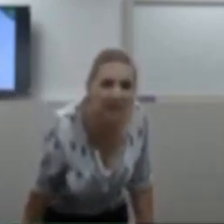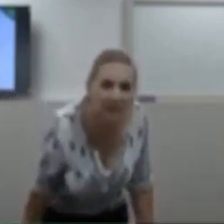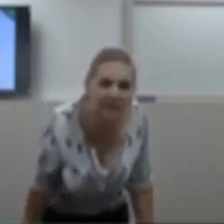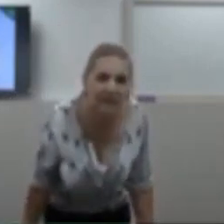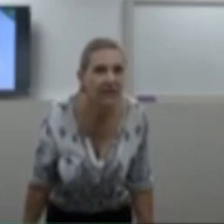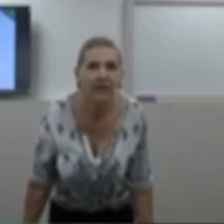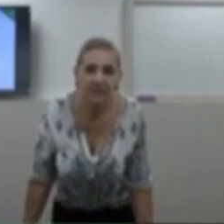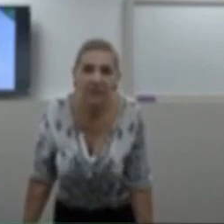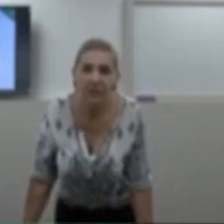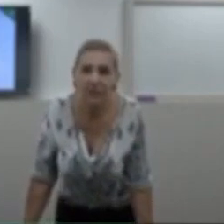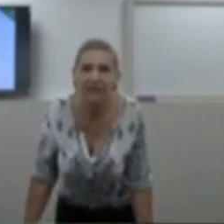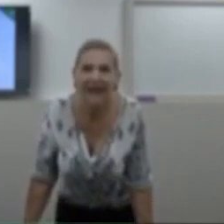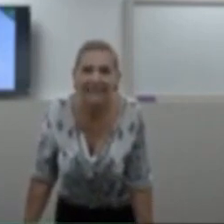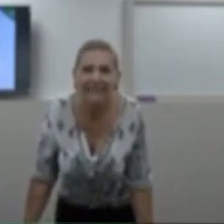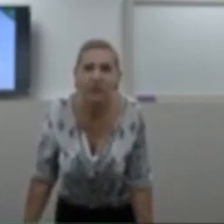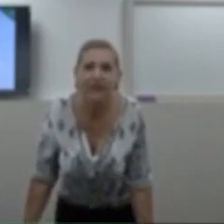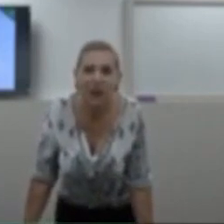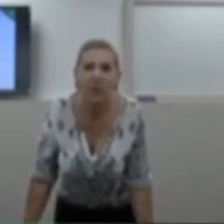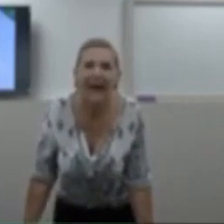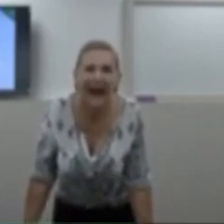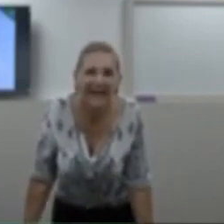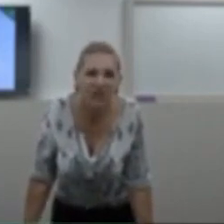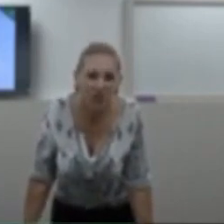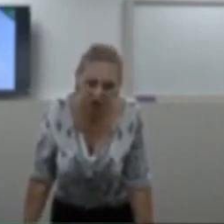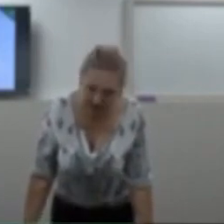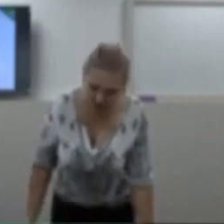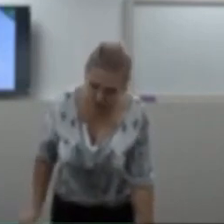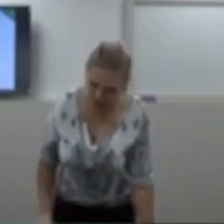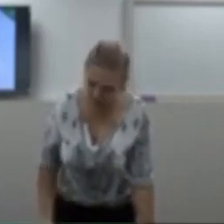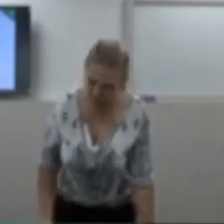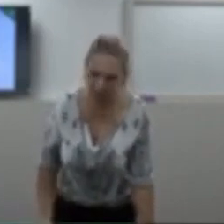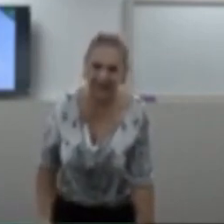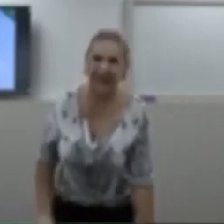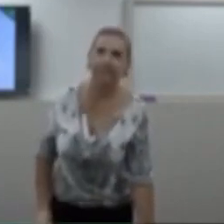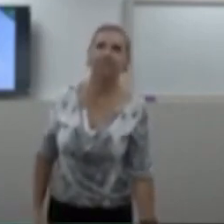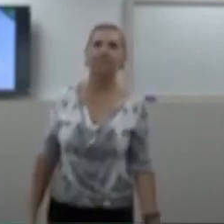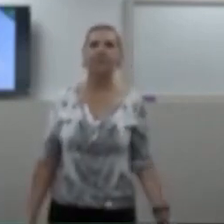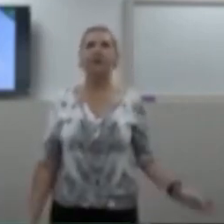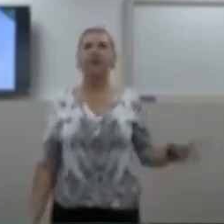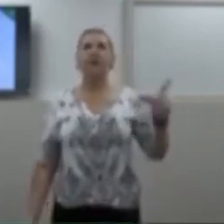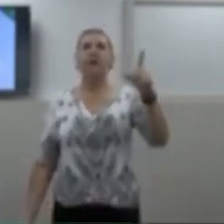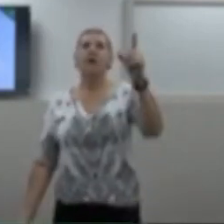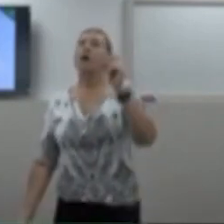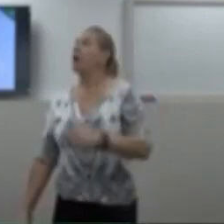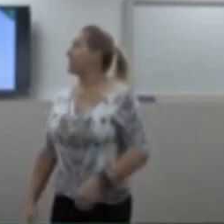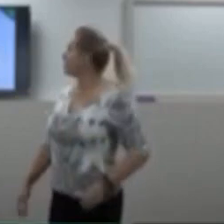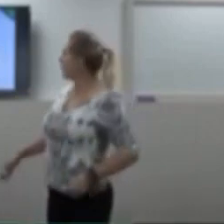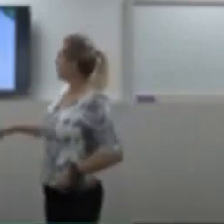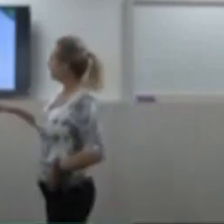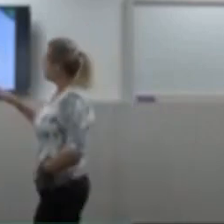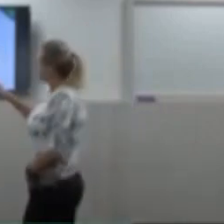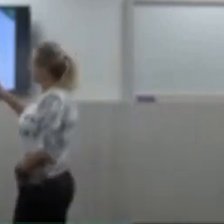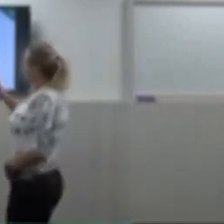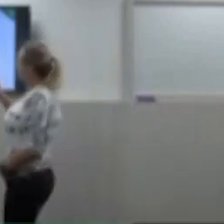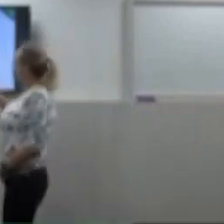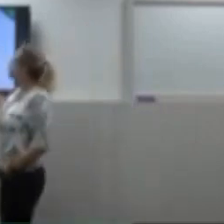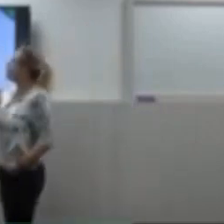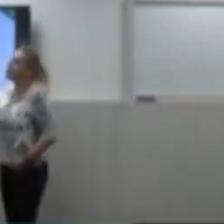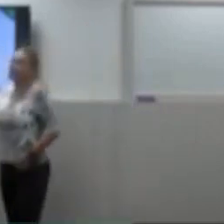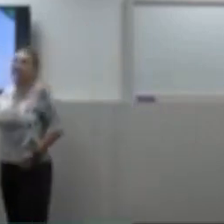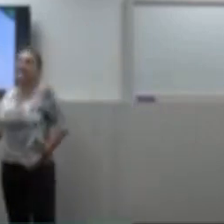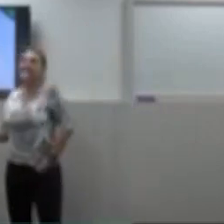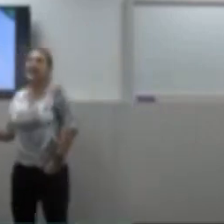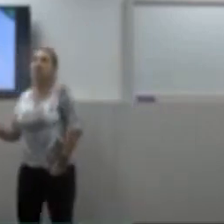20, tenho 30. Isso é quantidade. Numeral cardinal. Tá. Olha só.